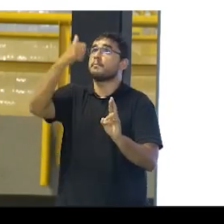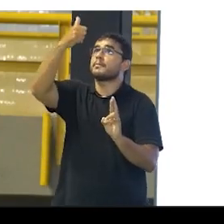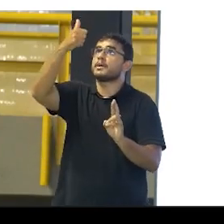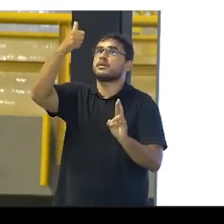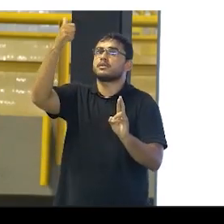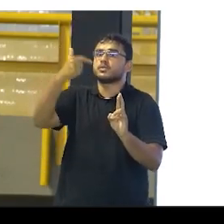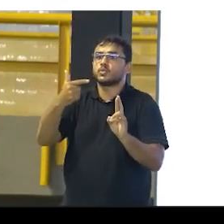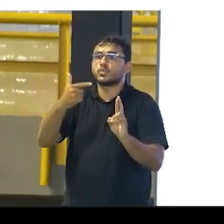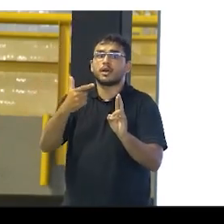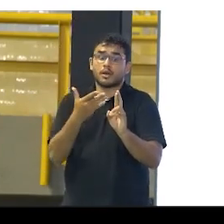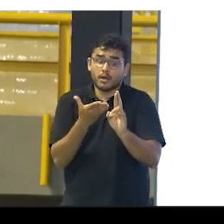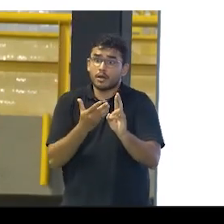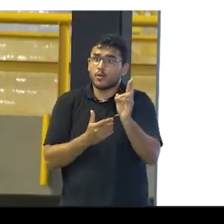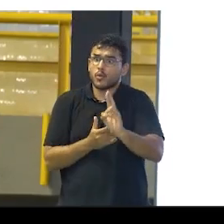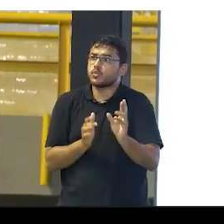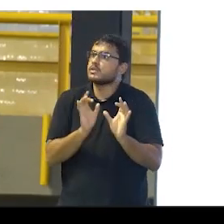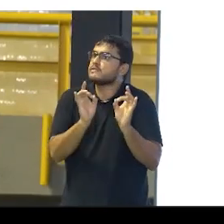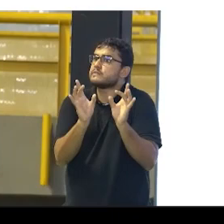melhor